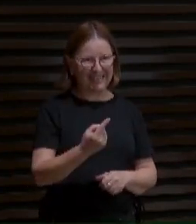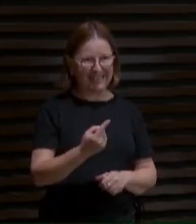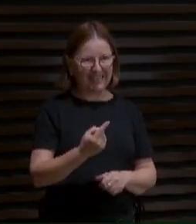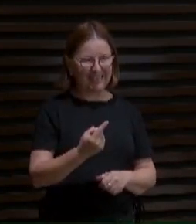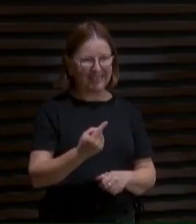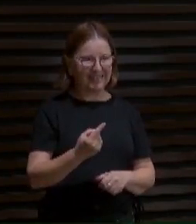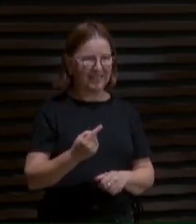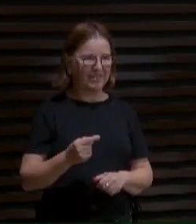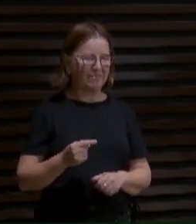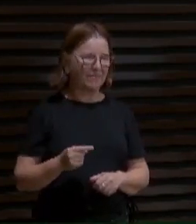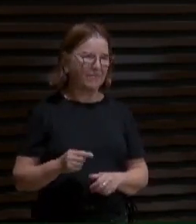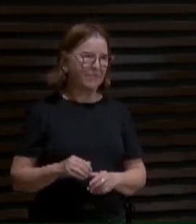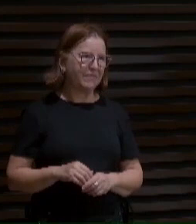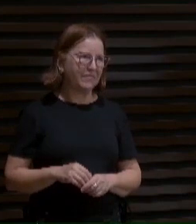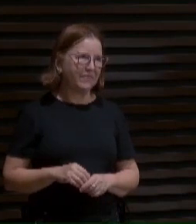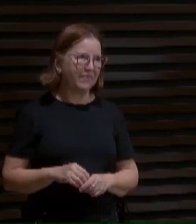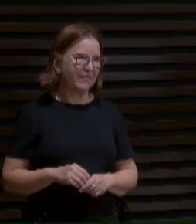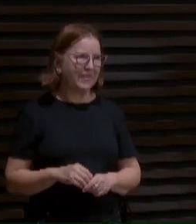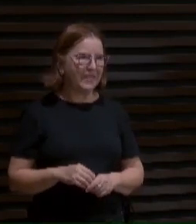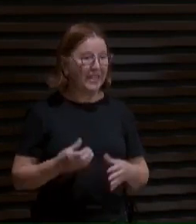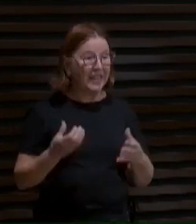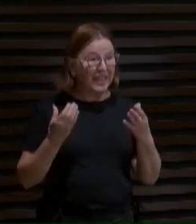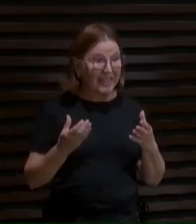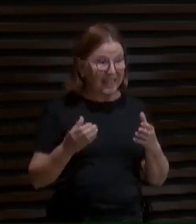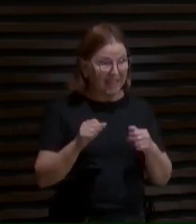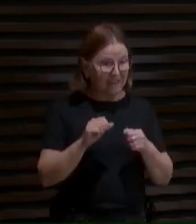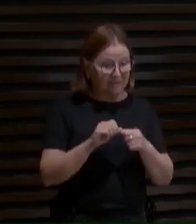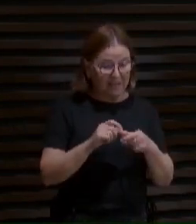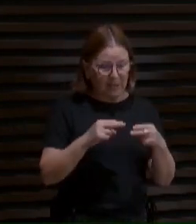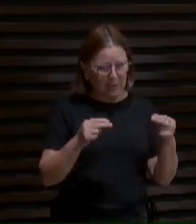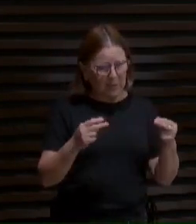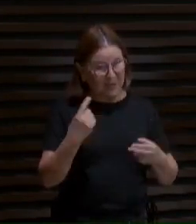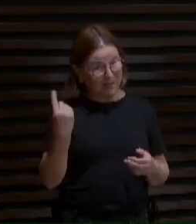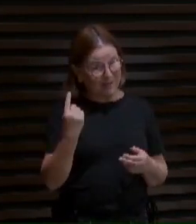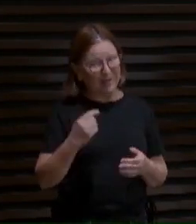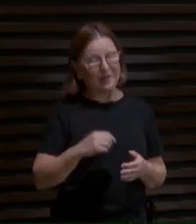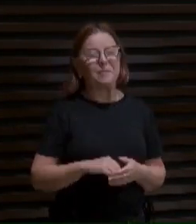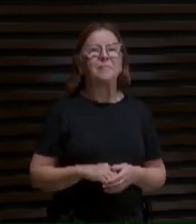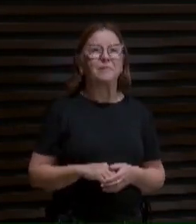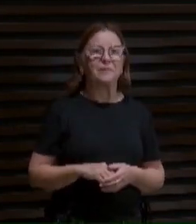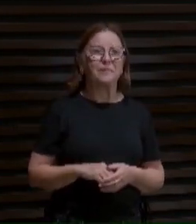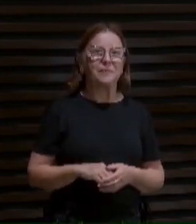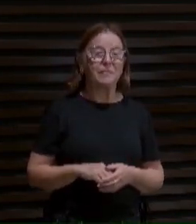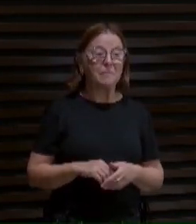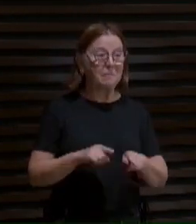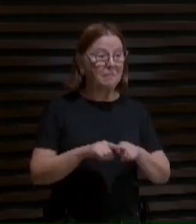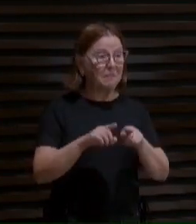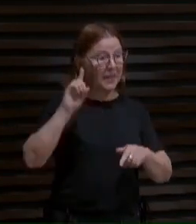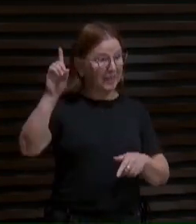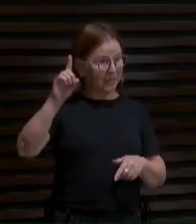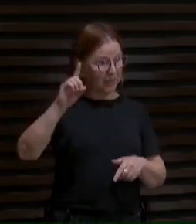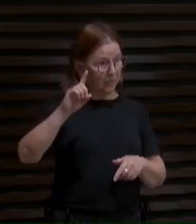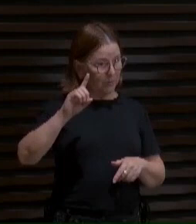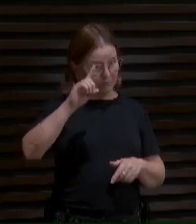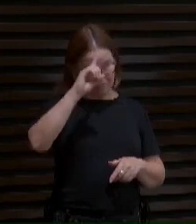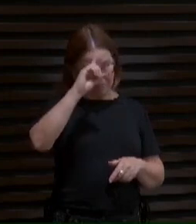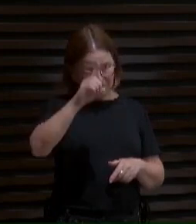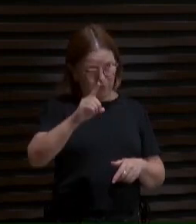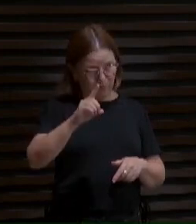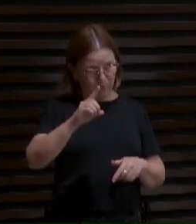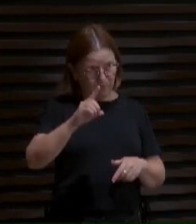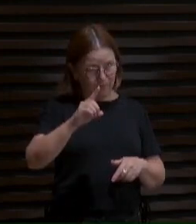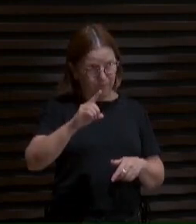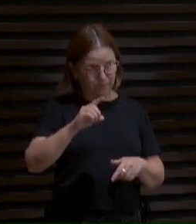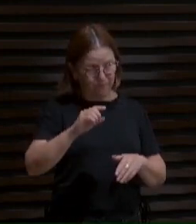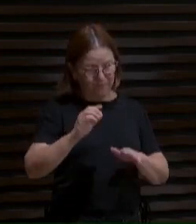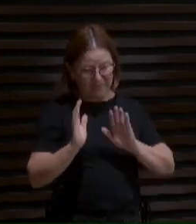teve a tendência de fazer por conta própria. Ele disse, deixa a tua parentela. Ele,